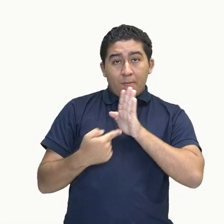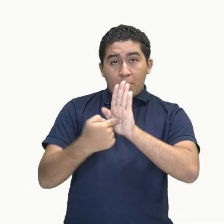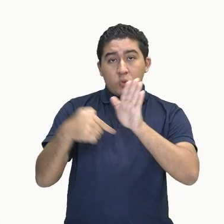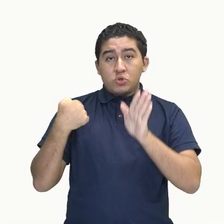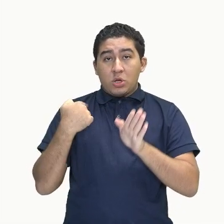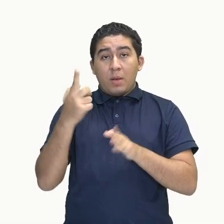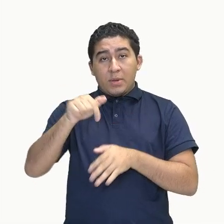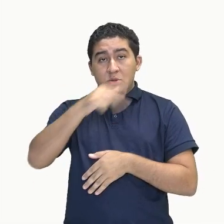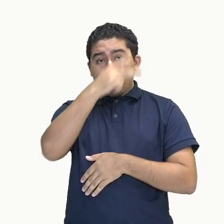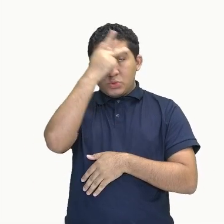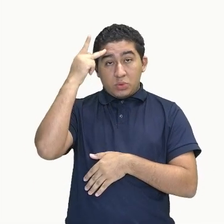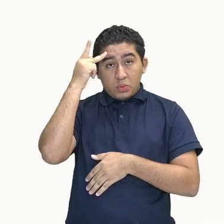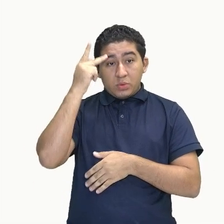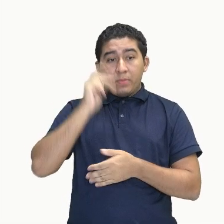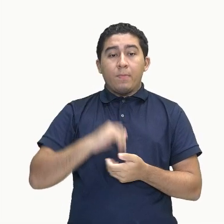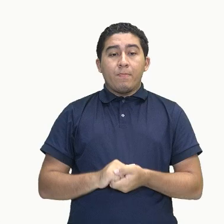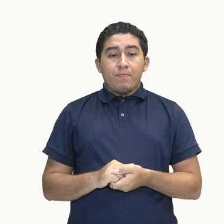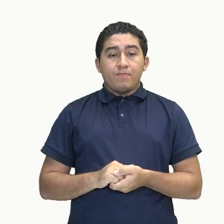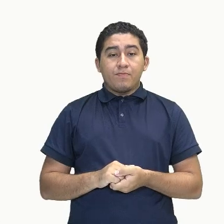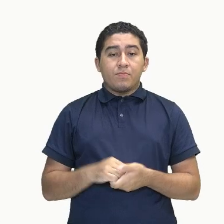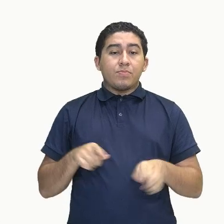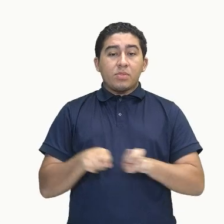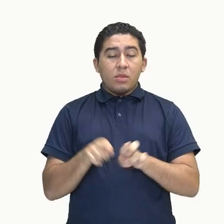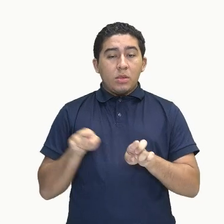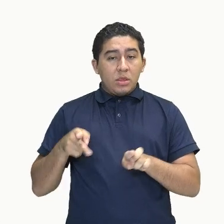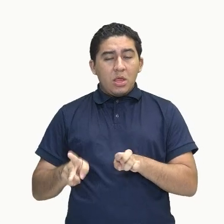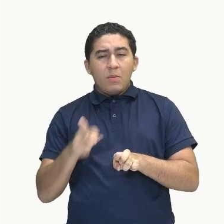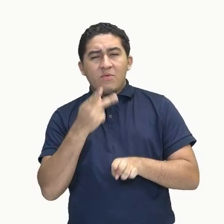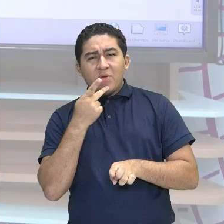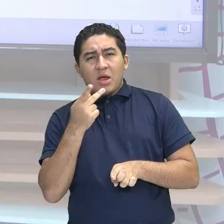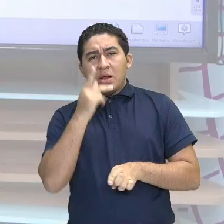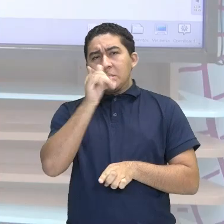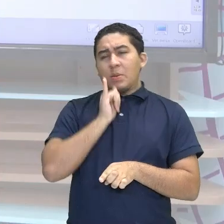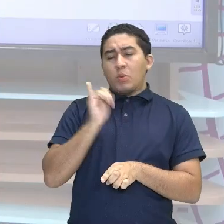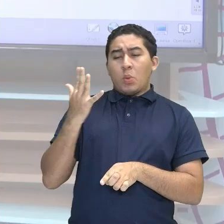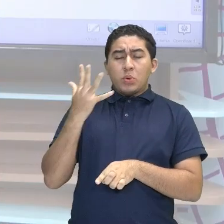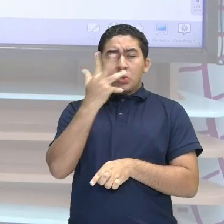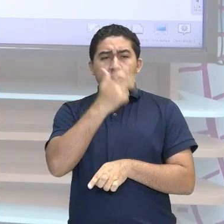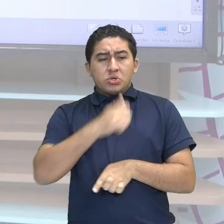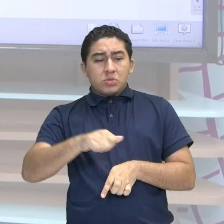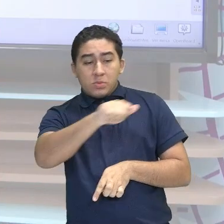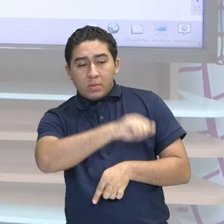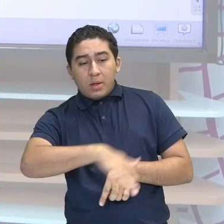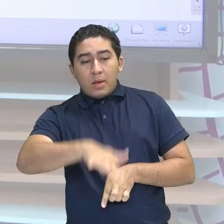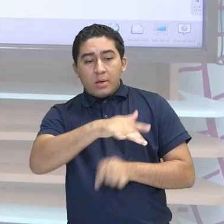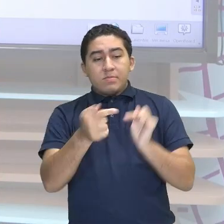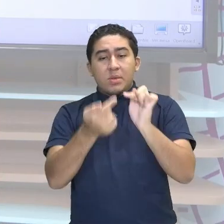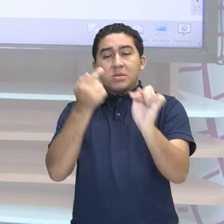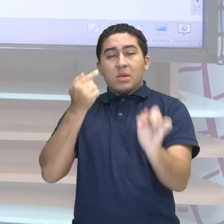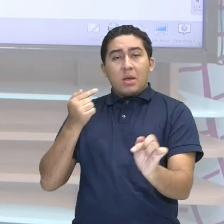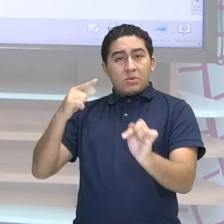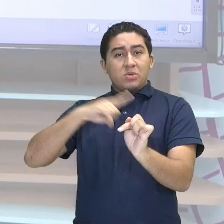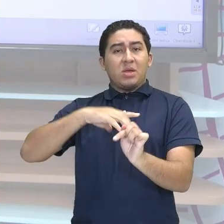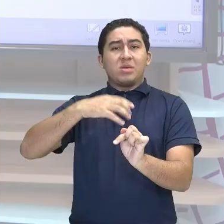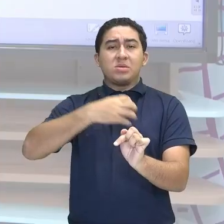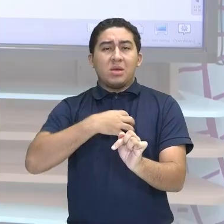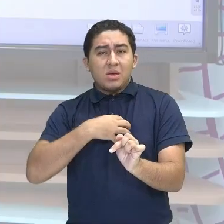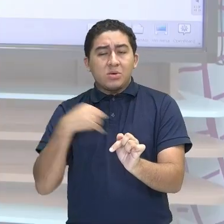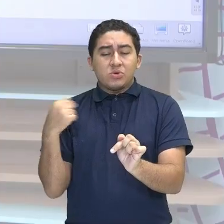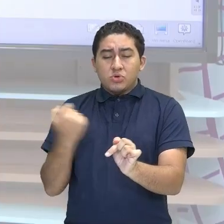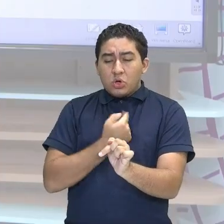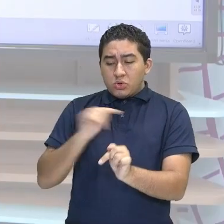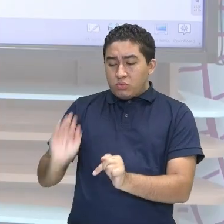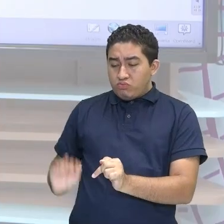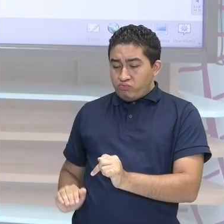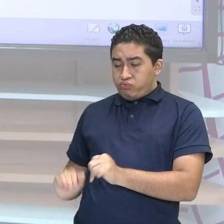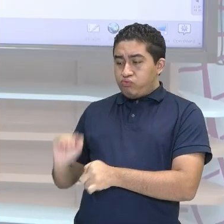as pessoas, né? Então, a gente sempre fala ali com mais carinho daquele lugar que teve um significado para a gente, onde nós crescemos,